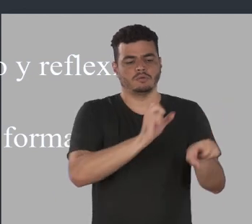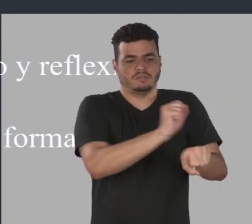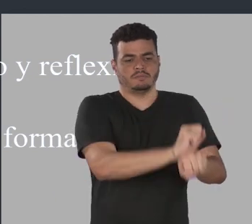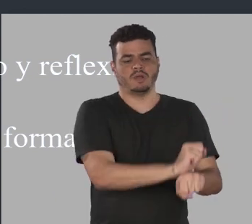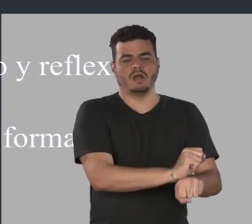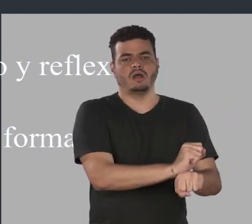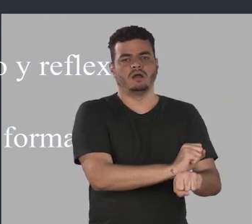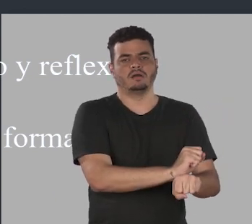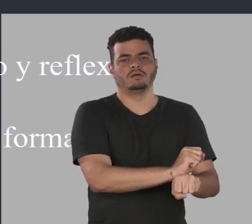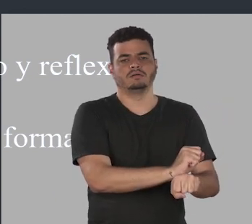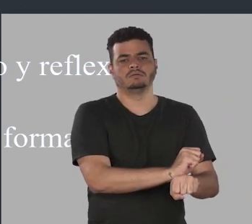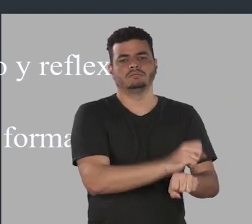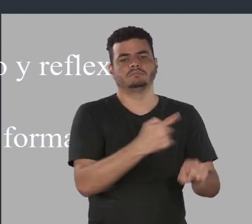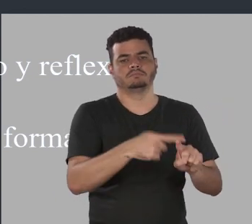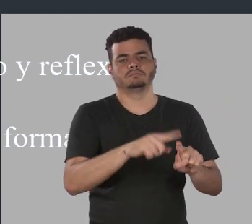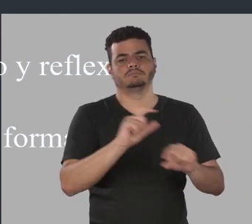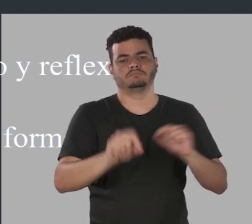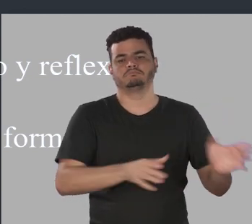para a atividade,